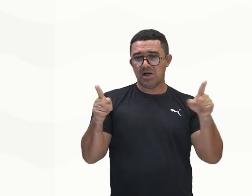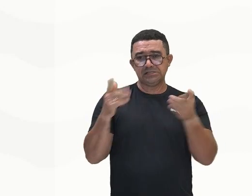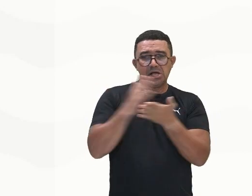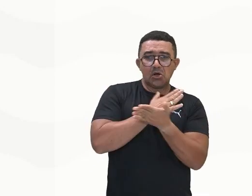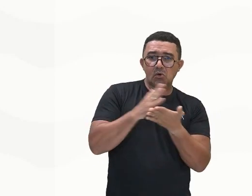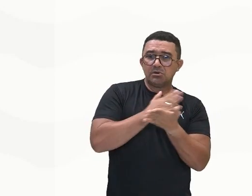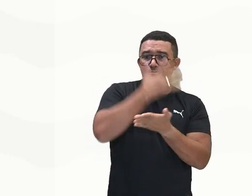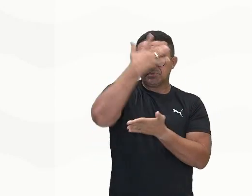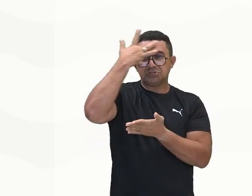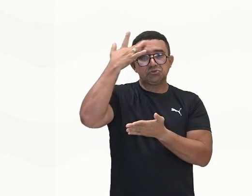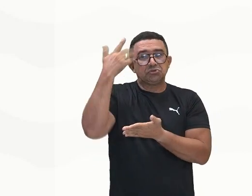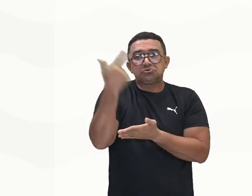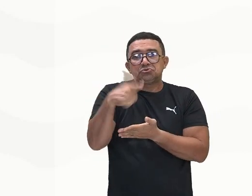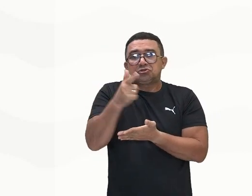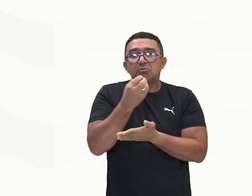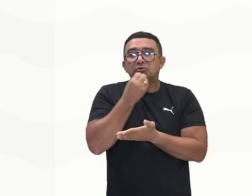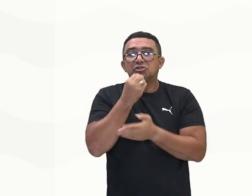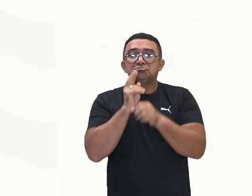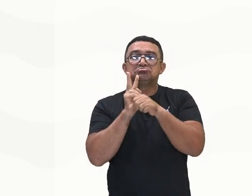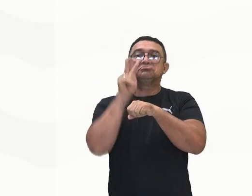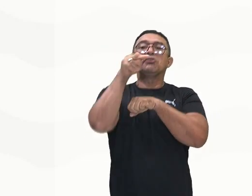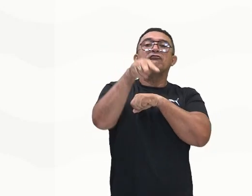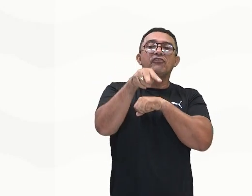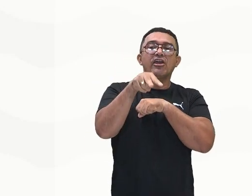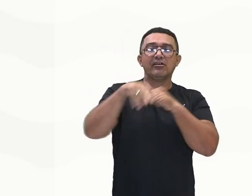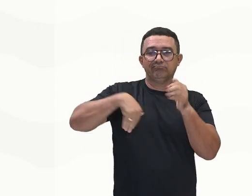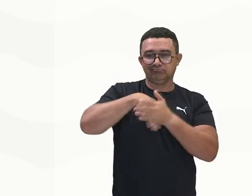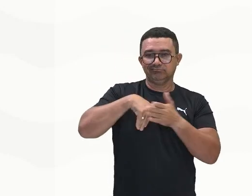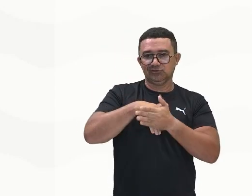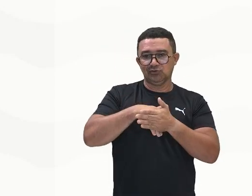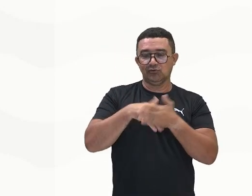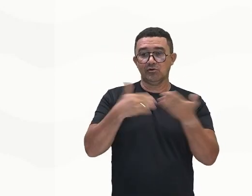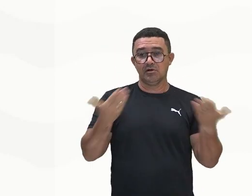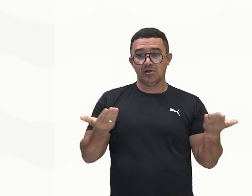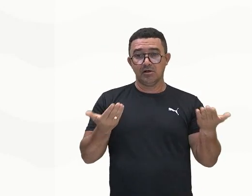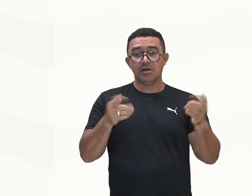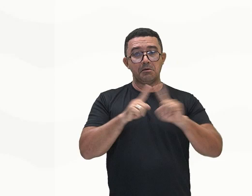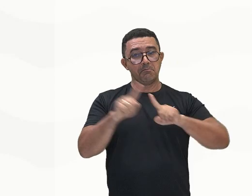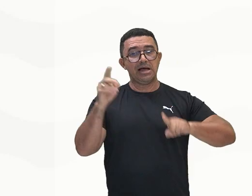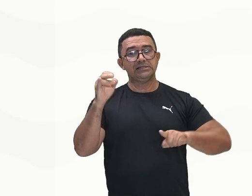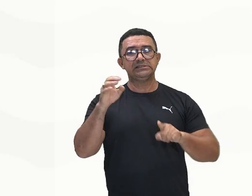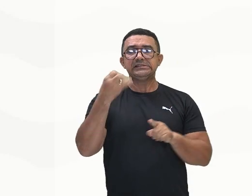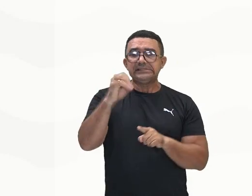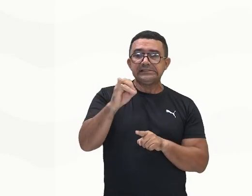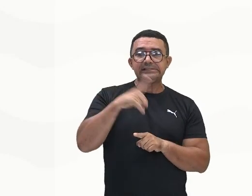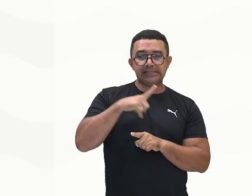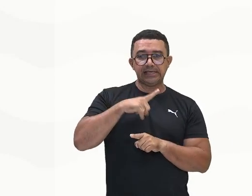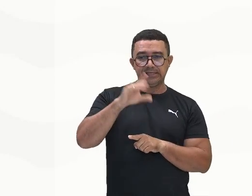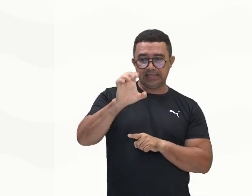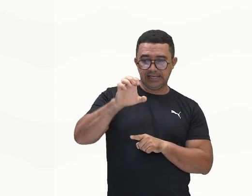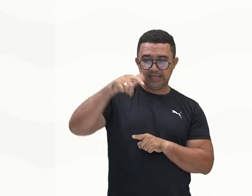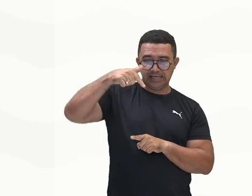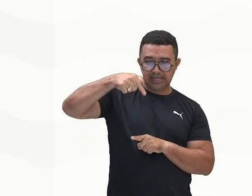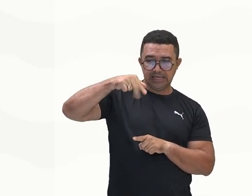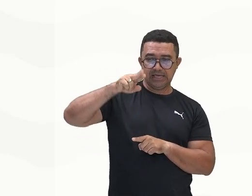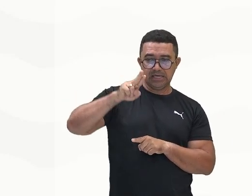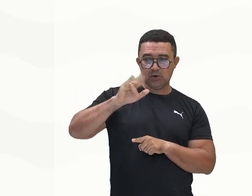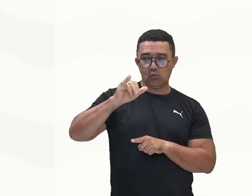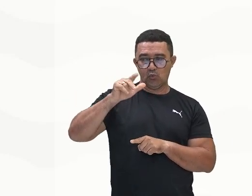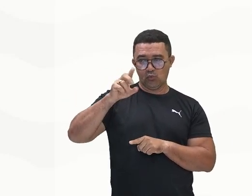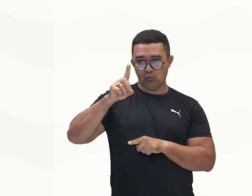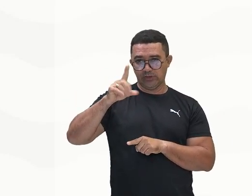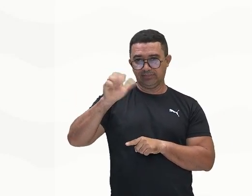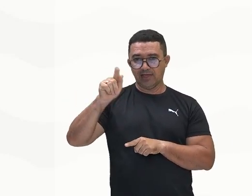mesma oportunidade de ver o jogo, né? Mas quando se existe a equidade, se respeita as diferenças, se